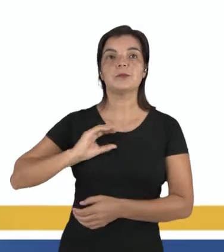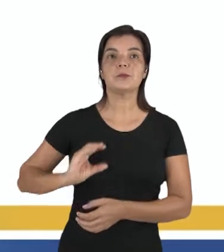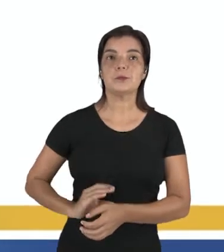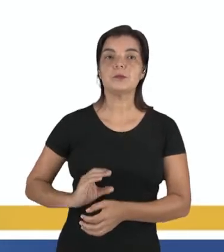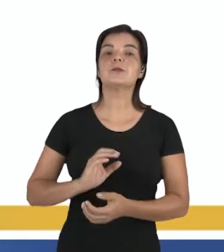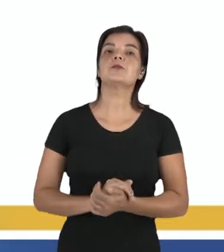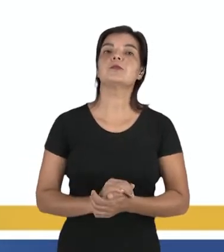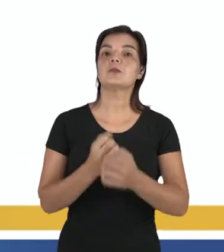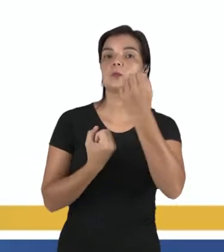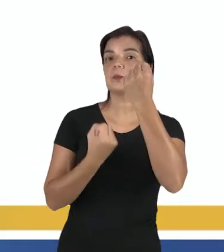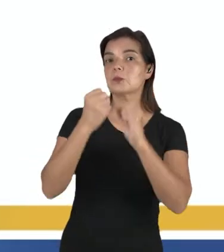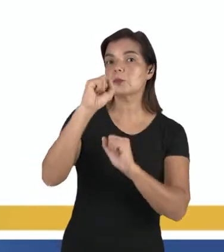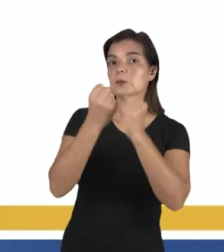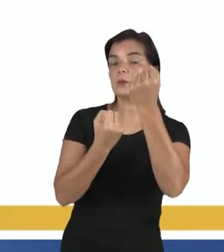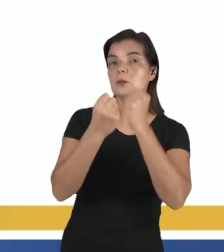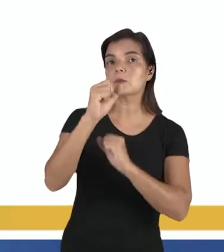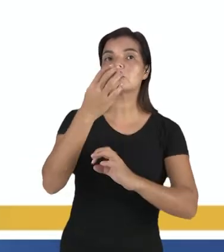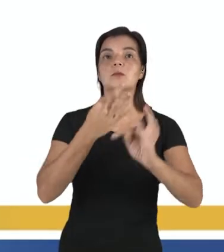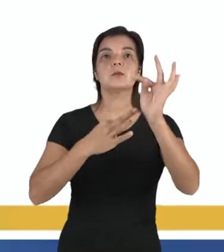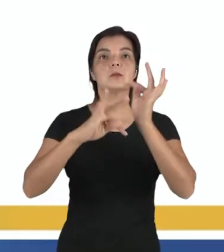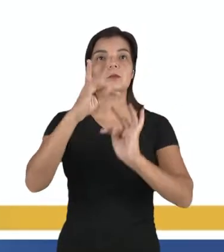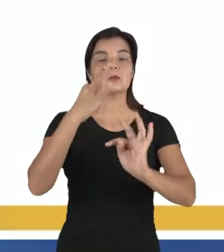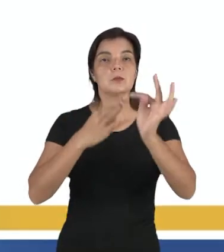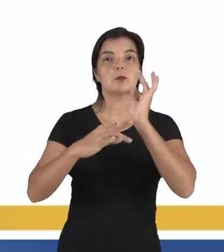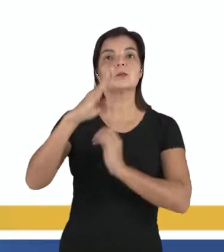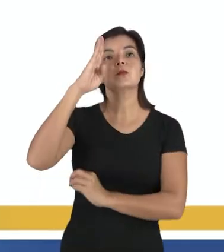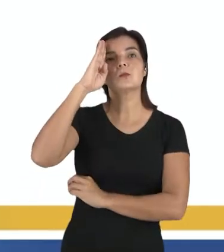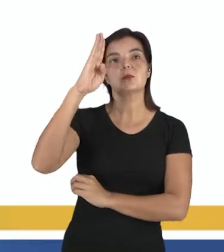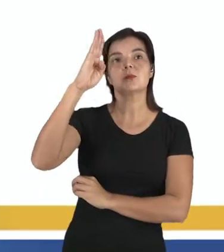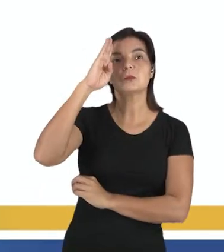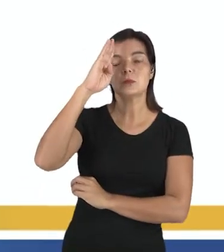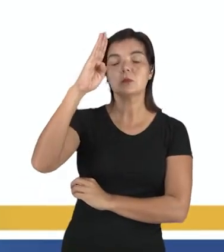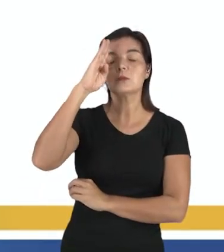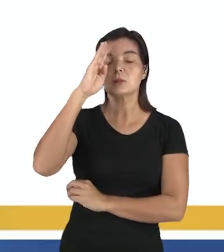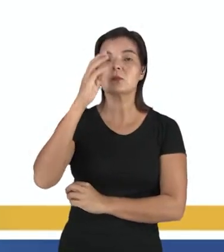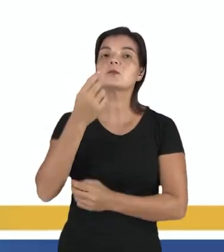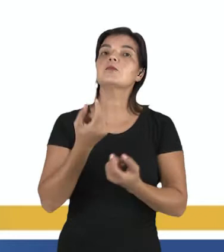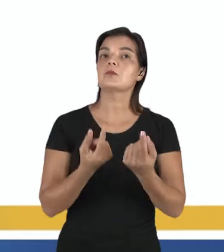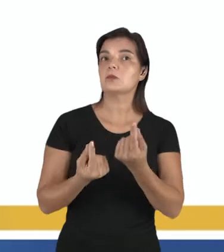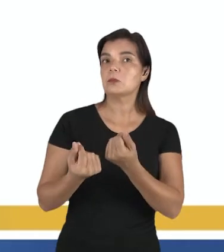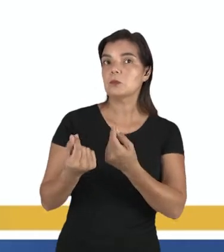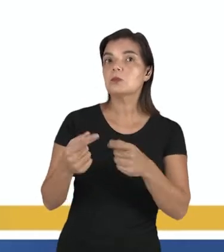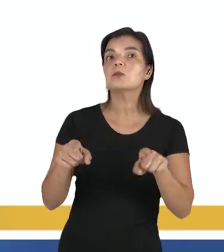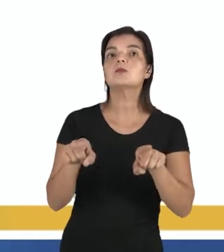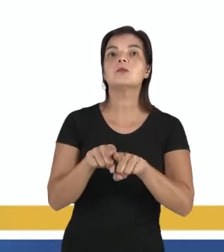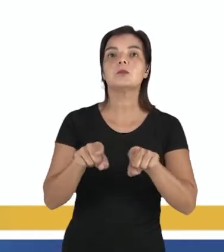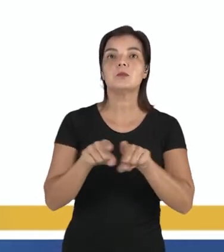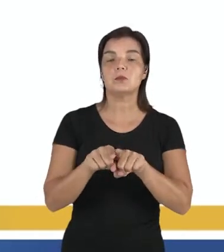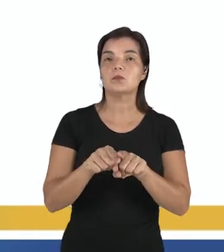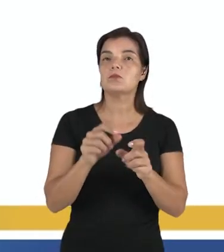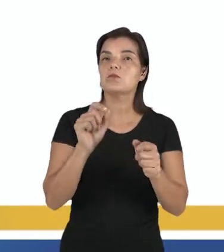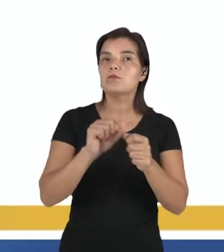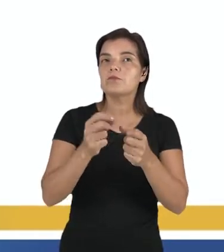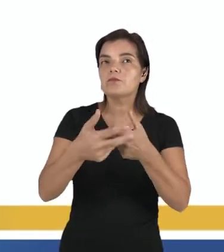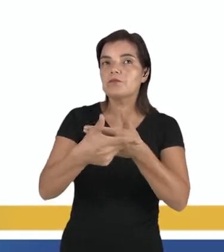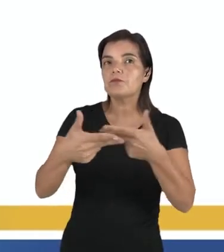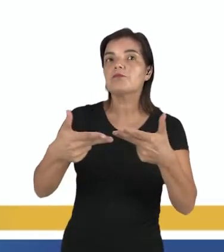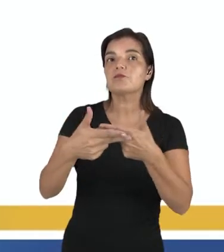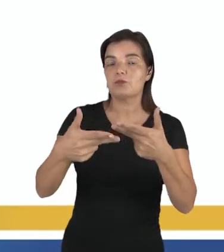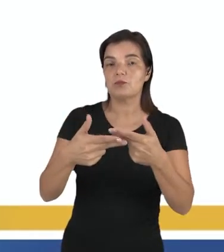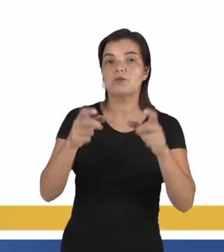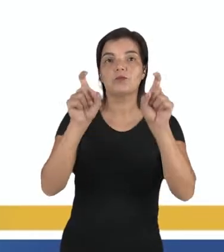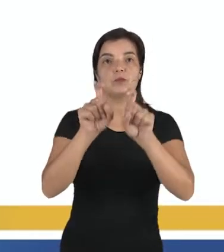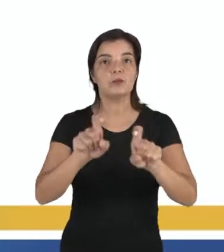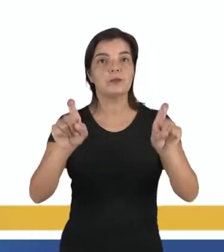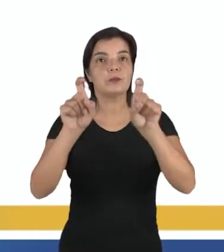pela China. A indústria tecnológica é sua principal fonte de renda e os destaques são para a